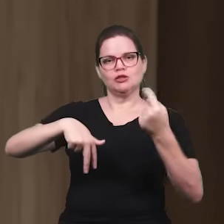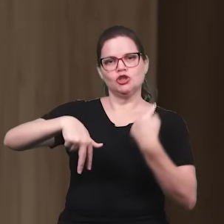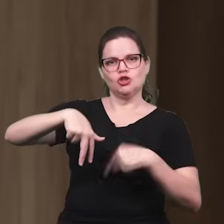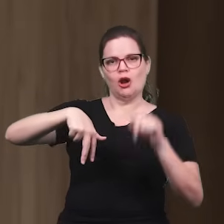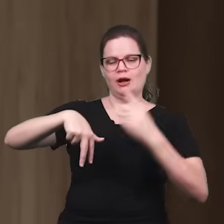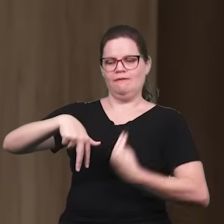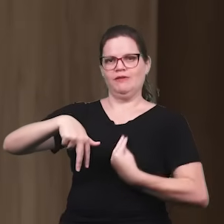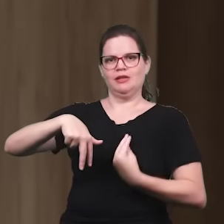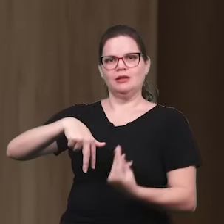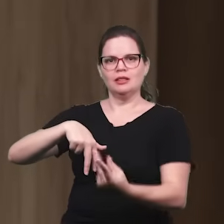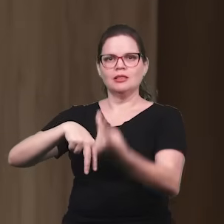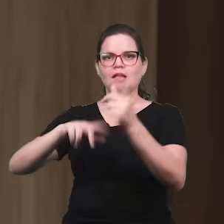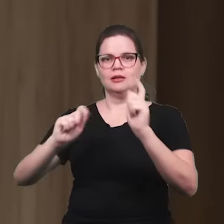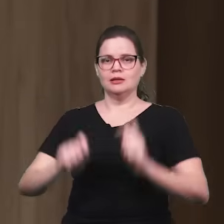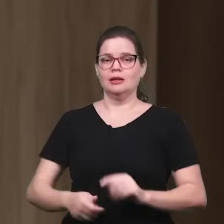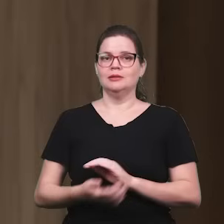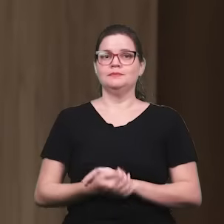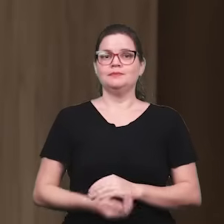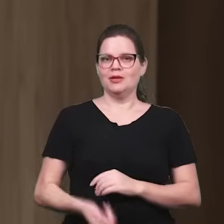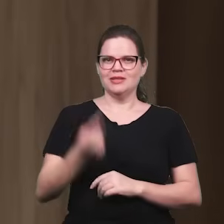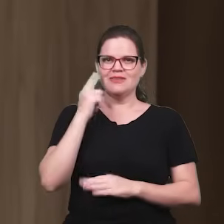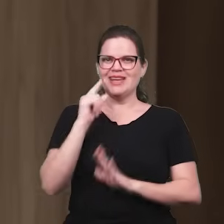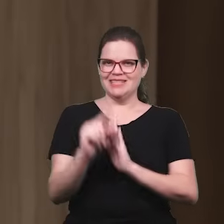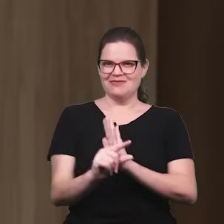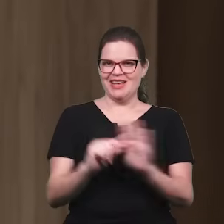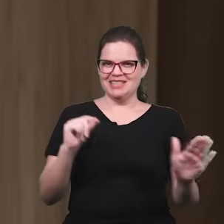o mini-evangelho, né?